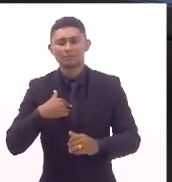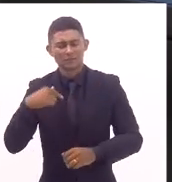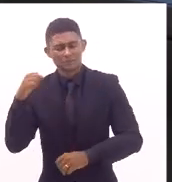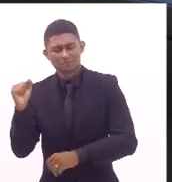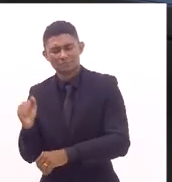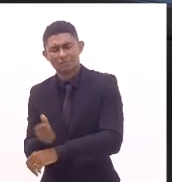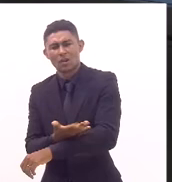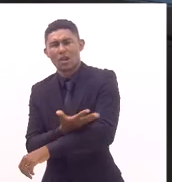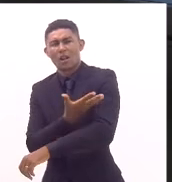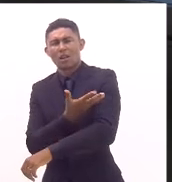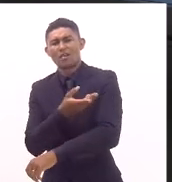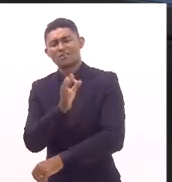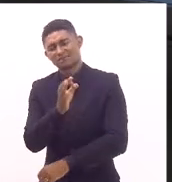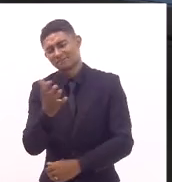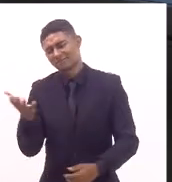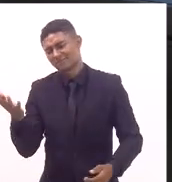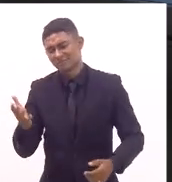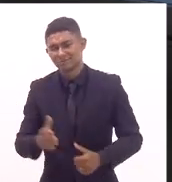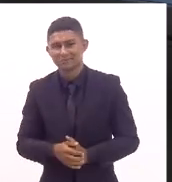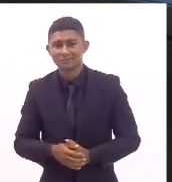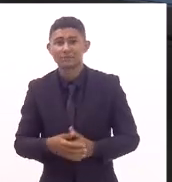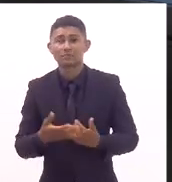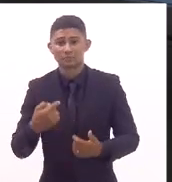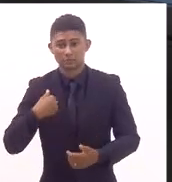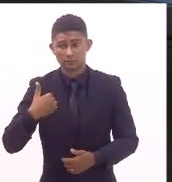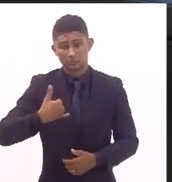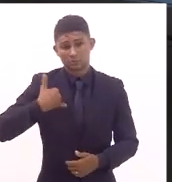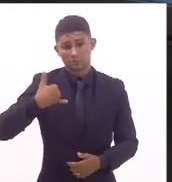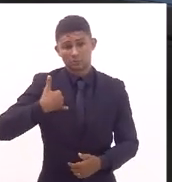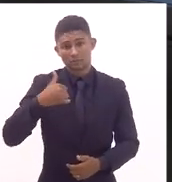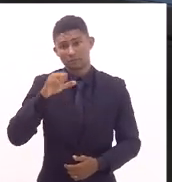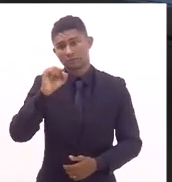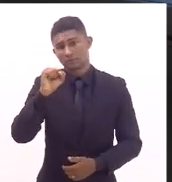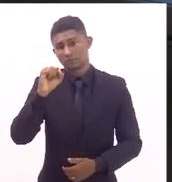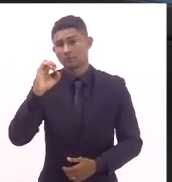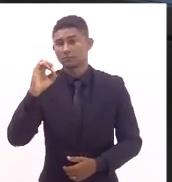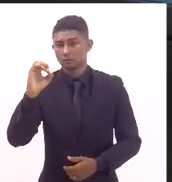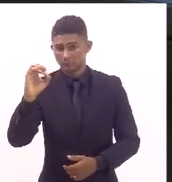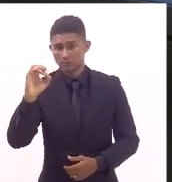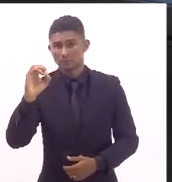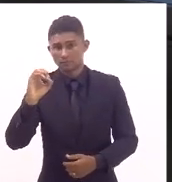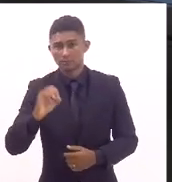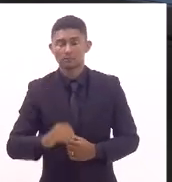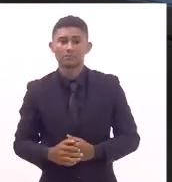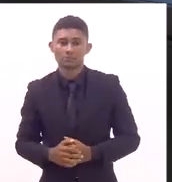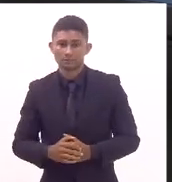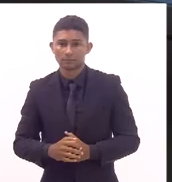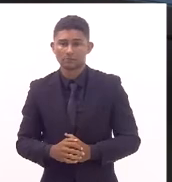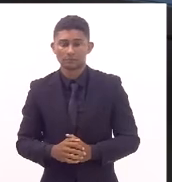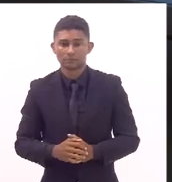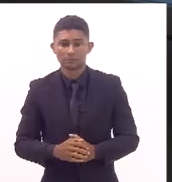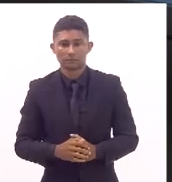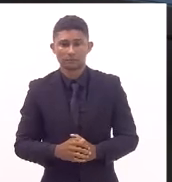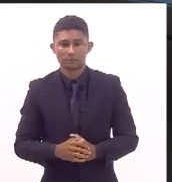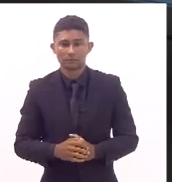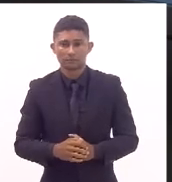grande eu fiz 80 anos o e tenho